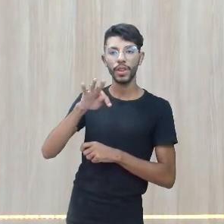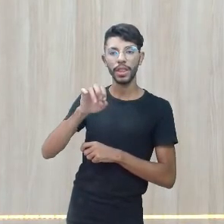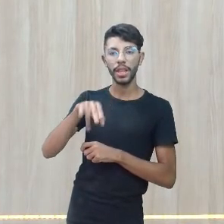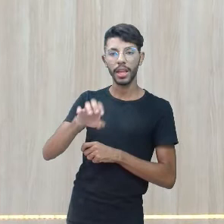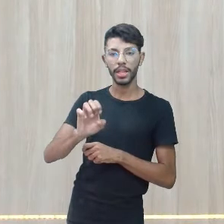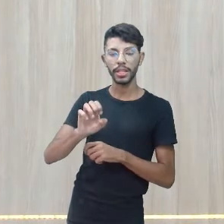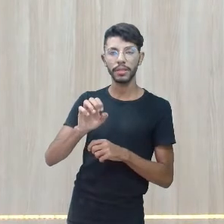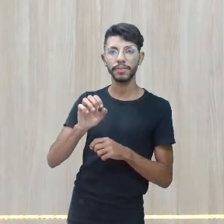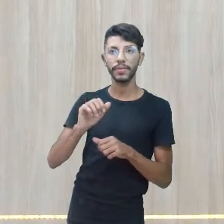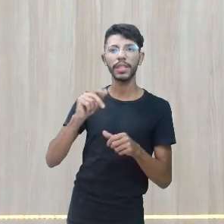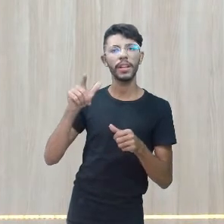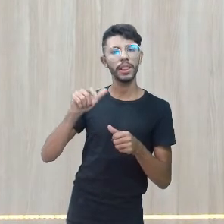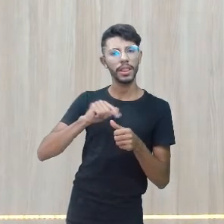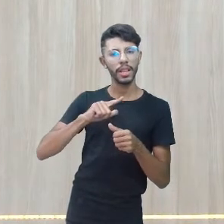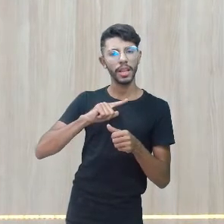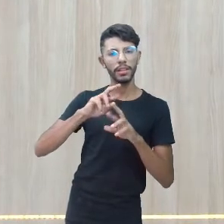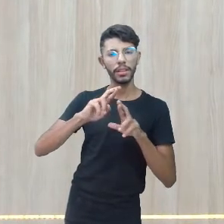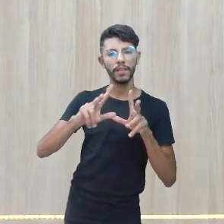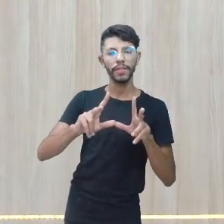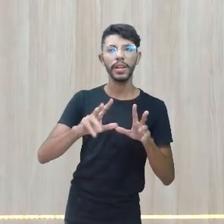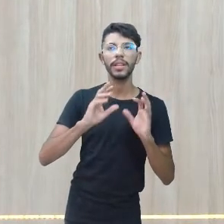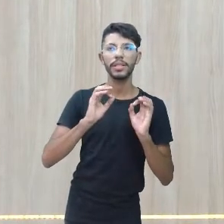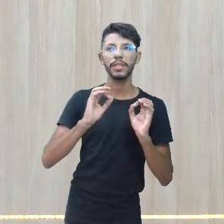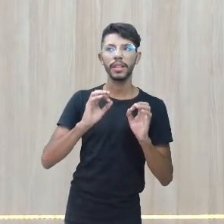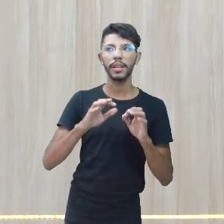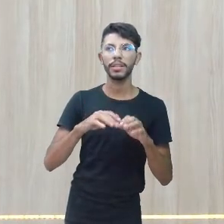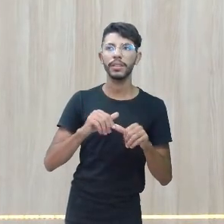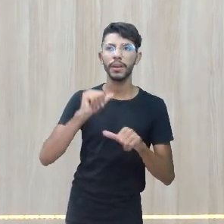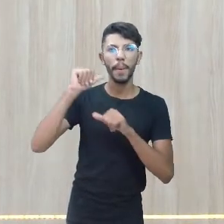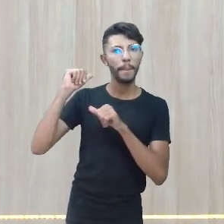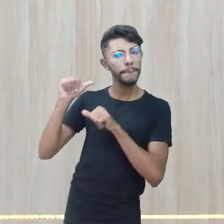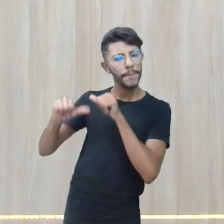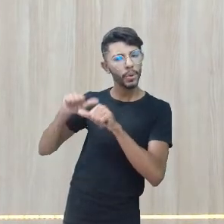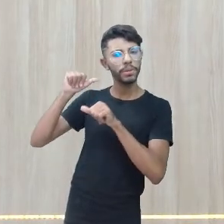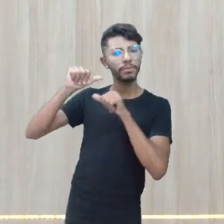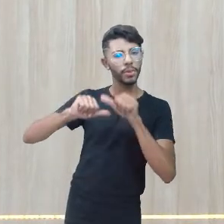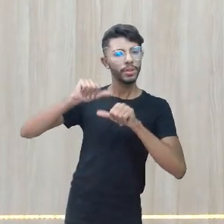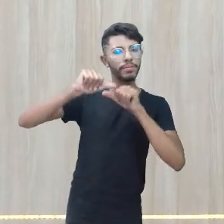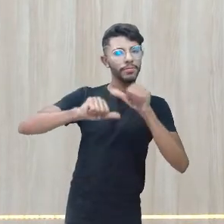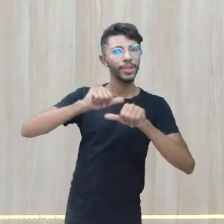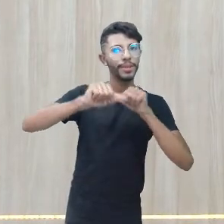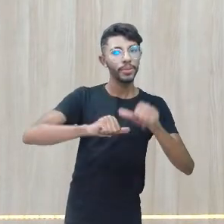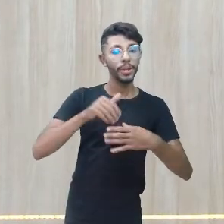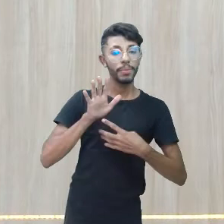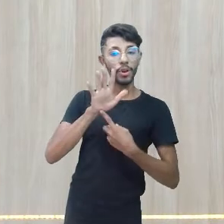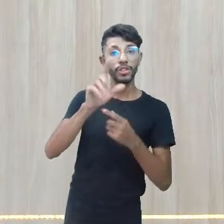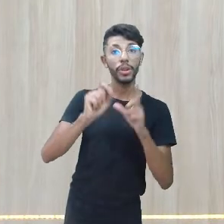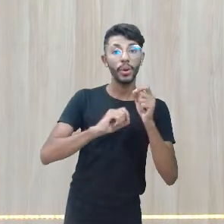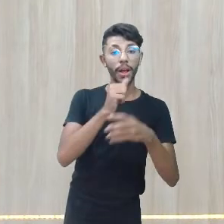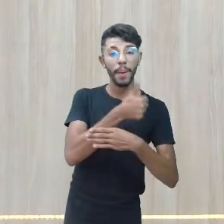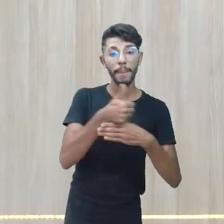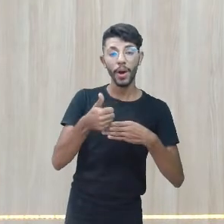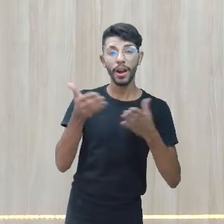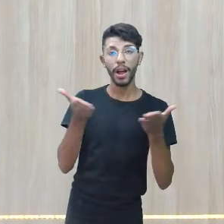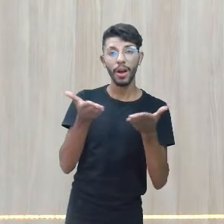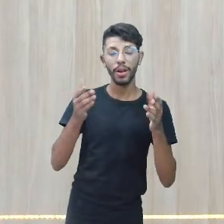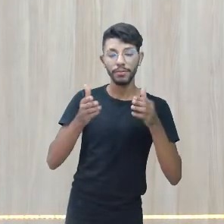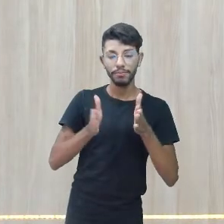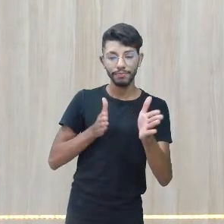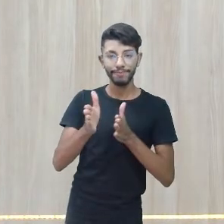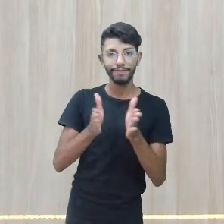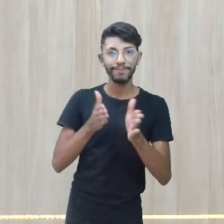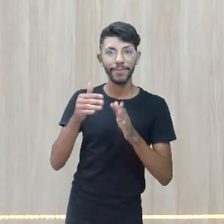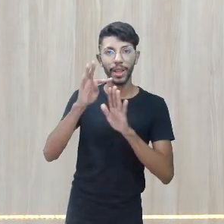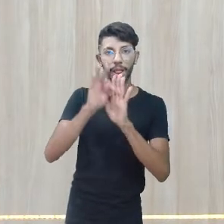Fedro já mudou alguma coisa, La Fontaine vem e muda também, né? Trazendo essa moral agora no meio do texto,